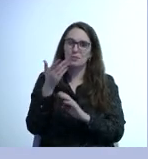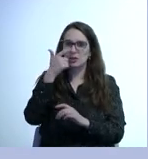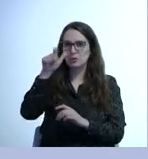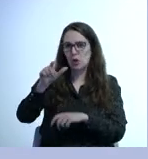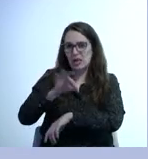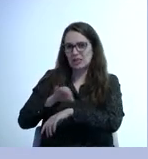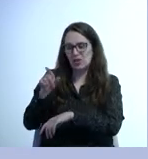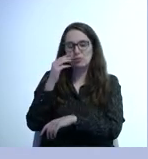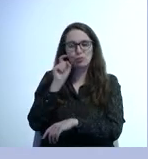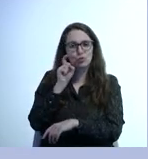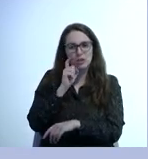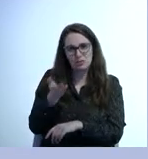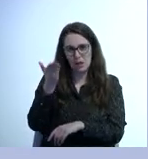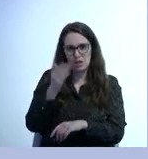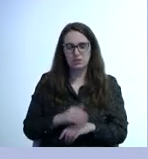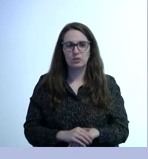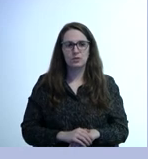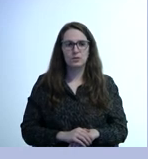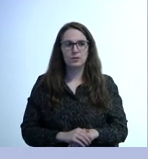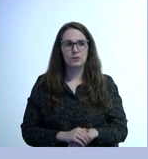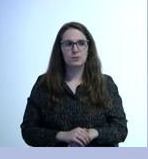mais o trabalho e a posição do arquiteto.